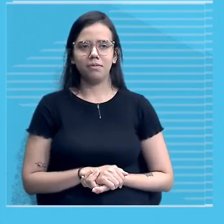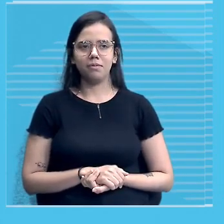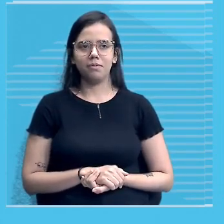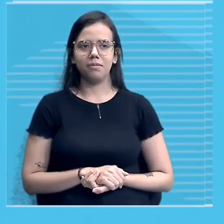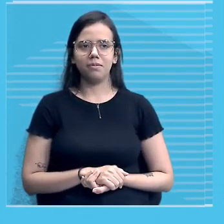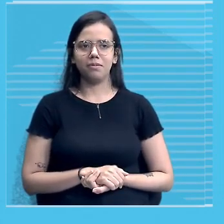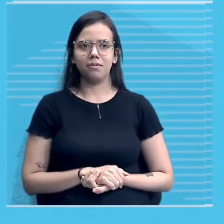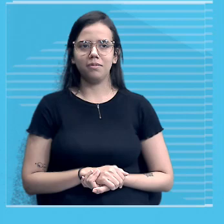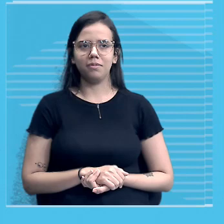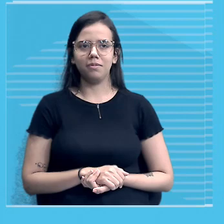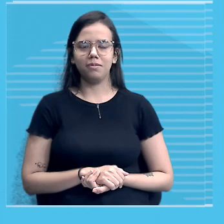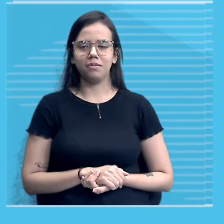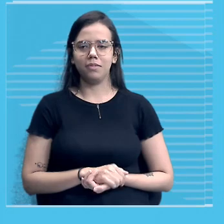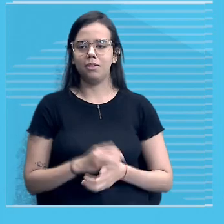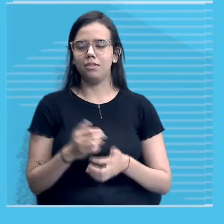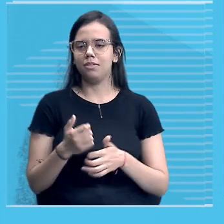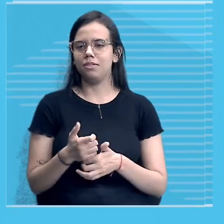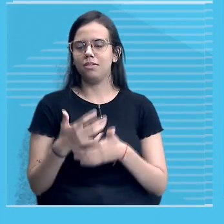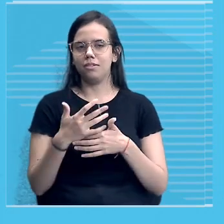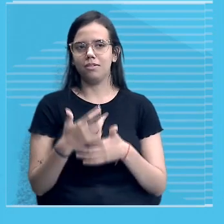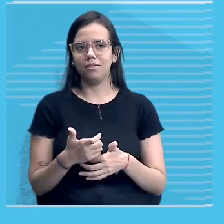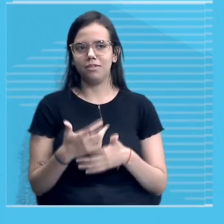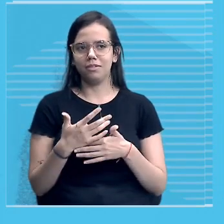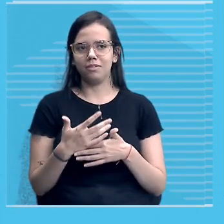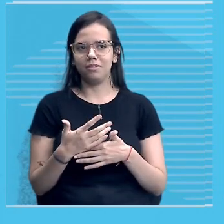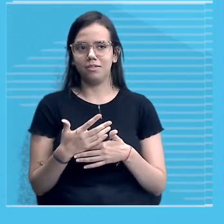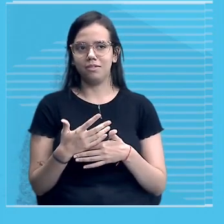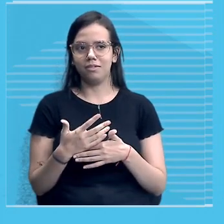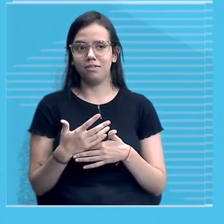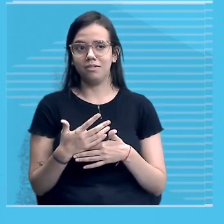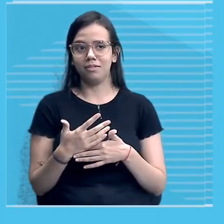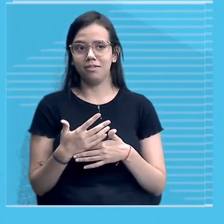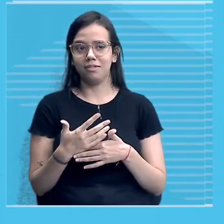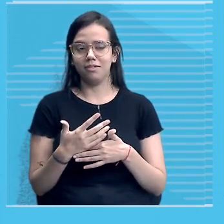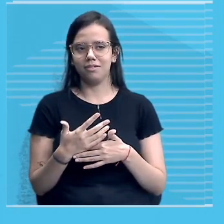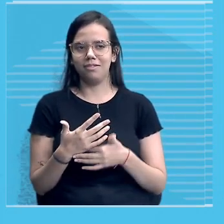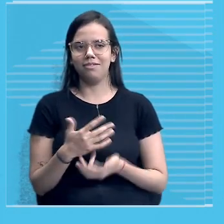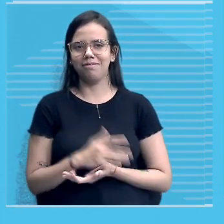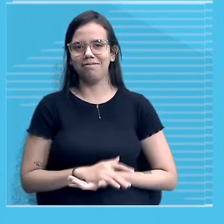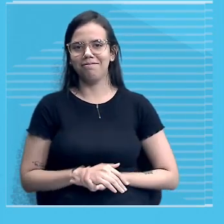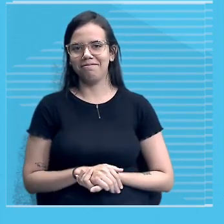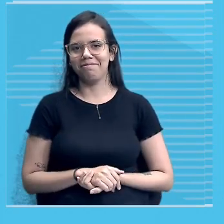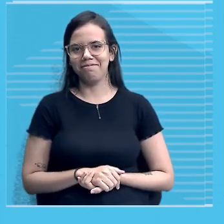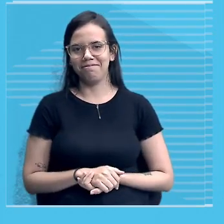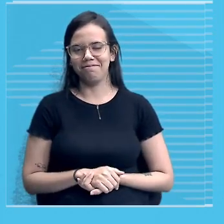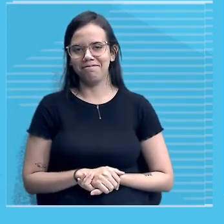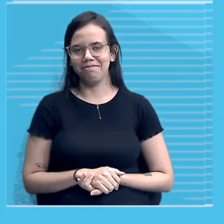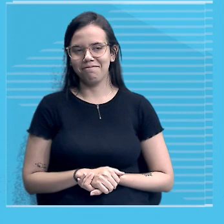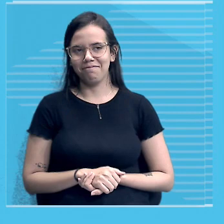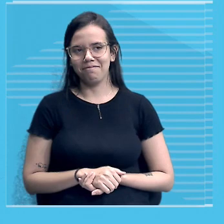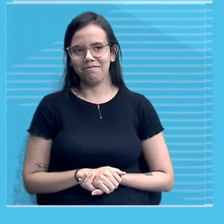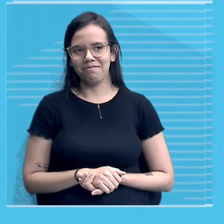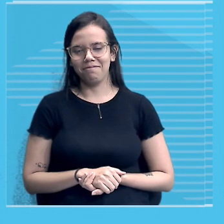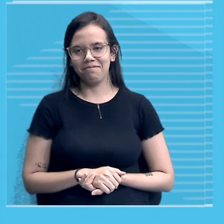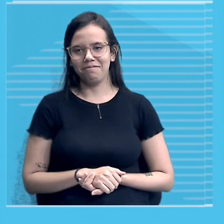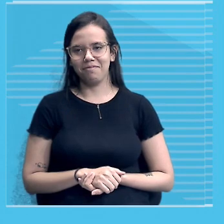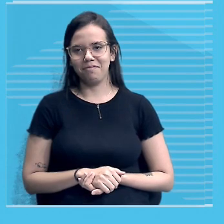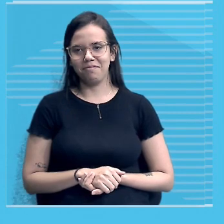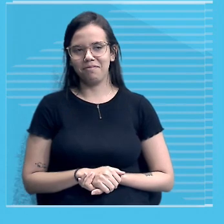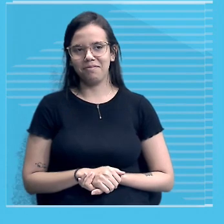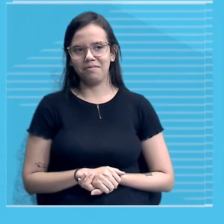o reginaria não é Narinha Narinha Narinha